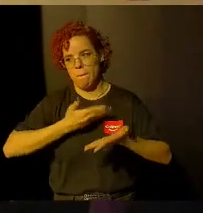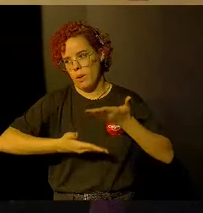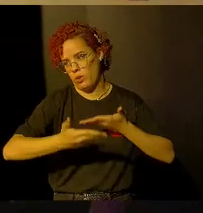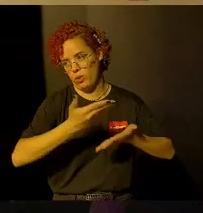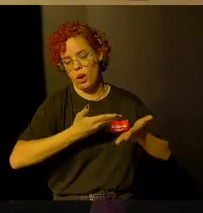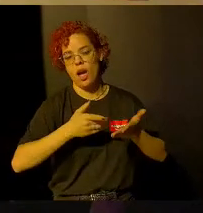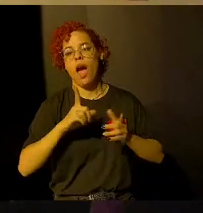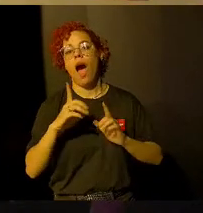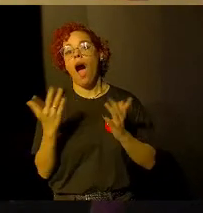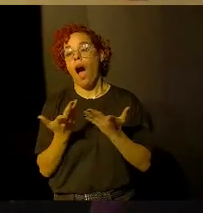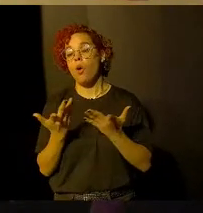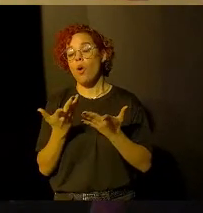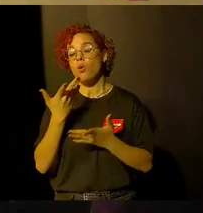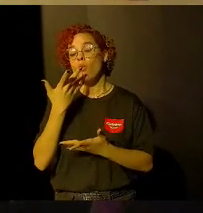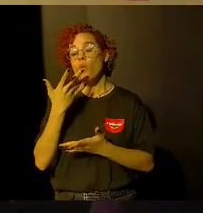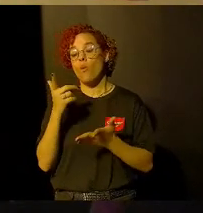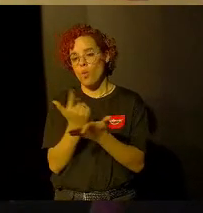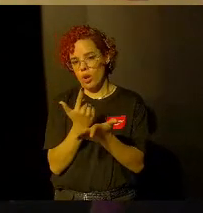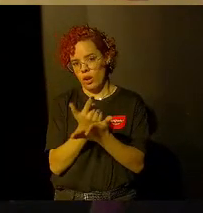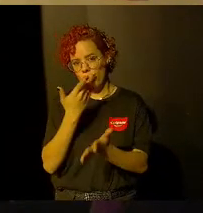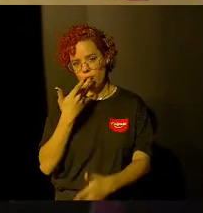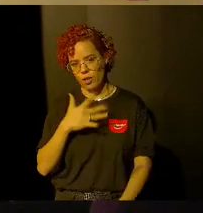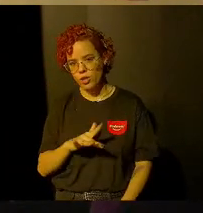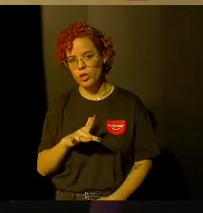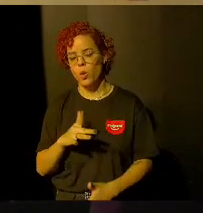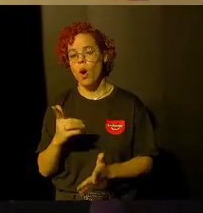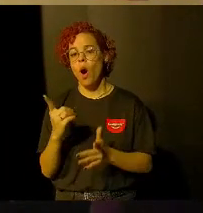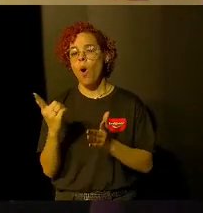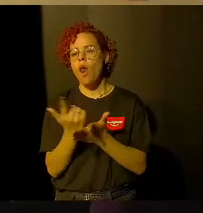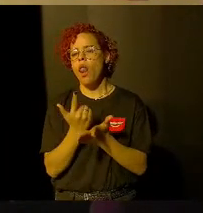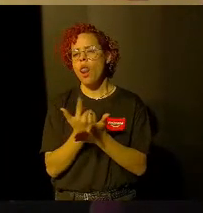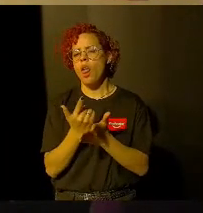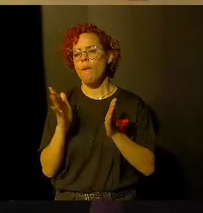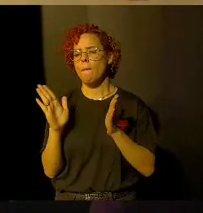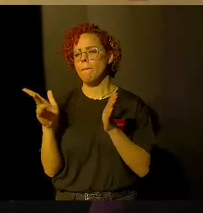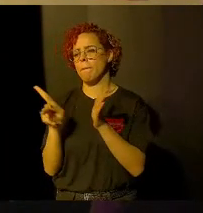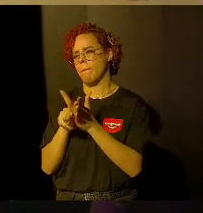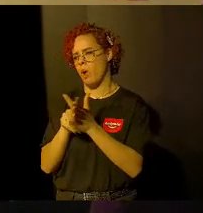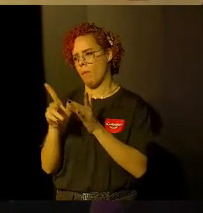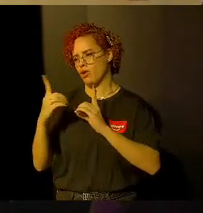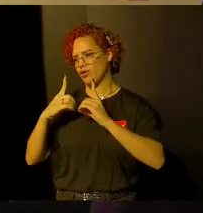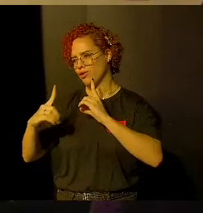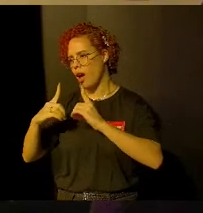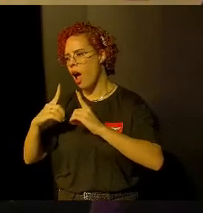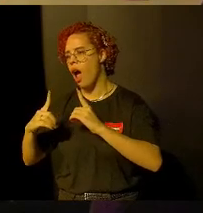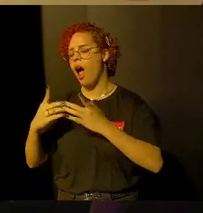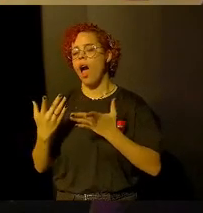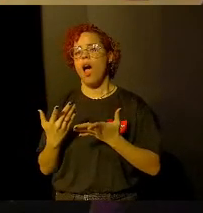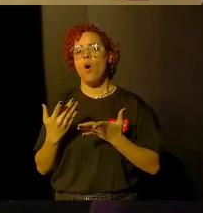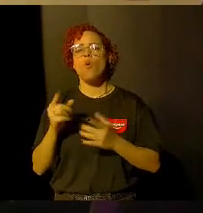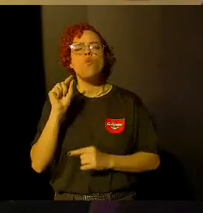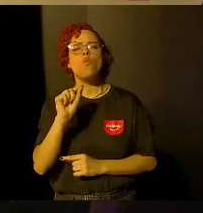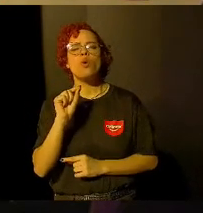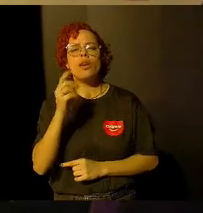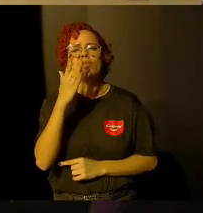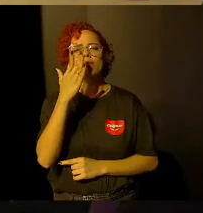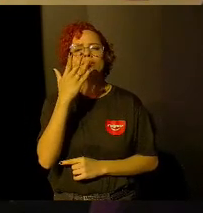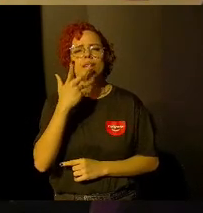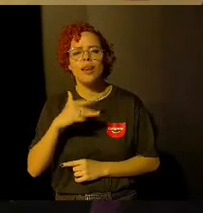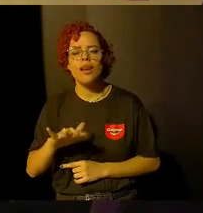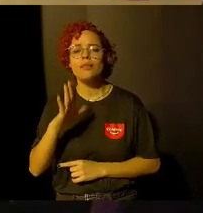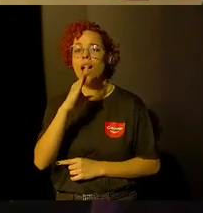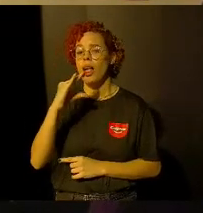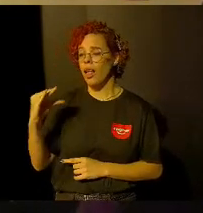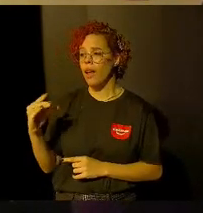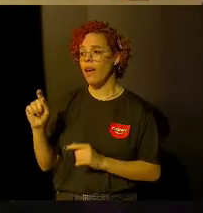livro de diálogos E aí a pergunta que eu faria para vocês é o que as crianças e os adolescentes trazem para sala